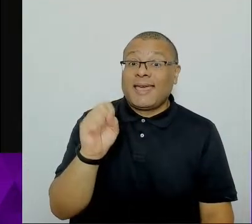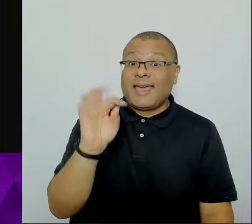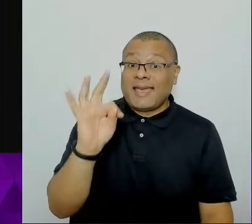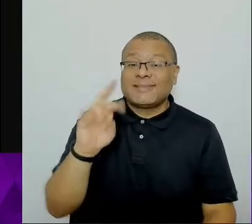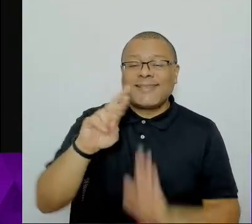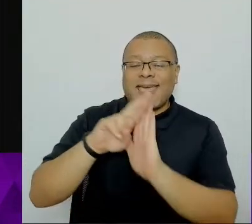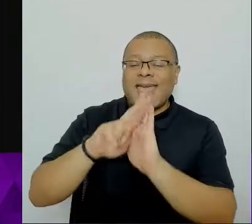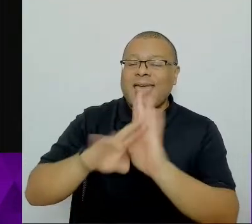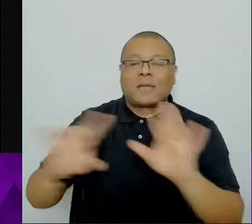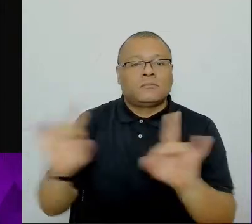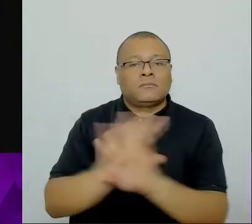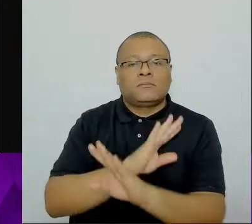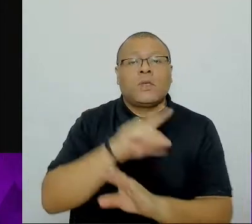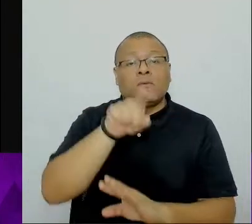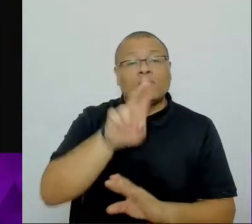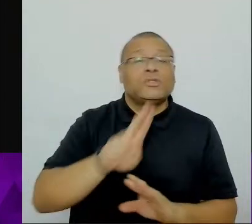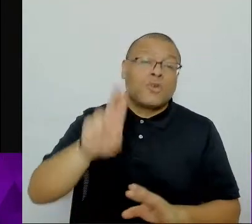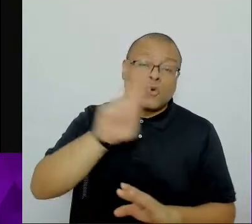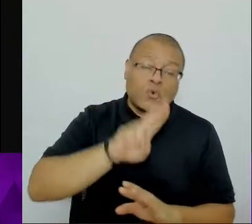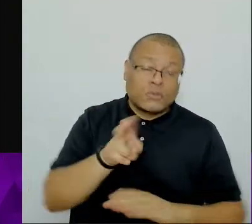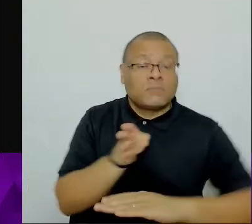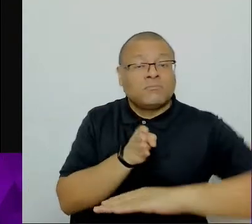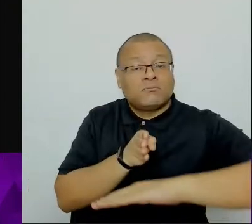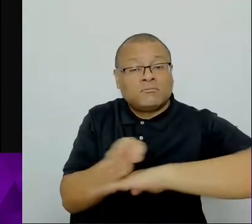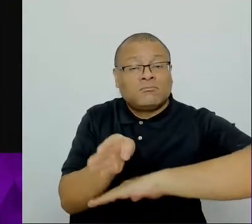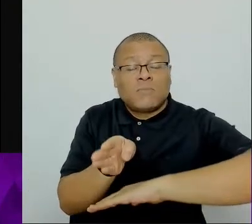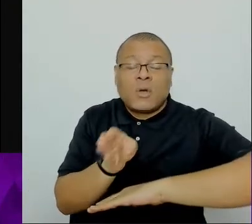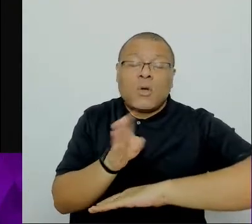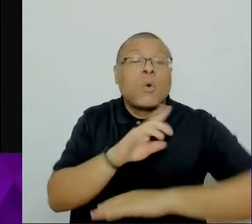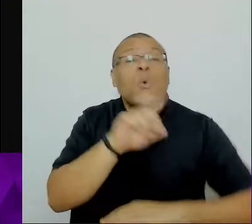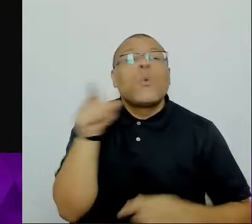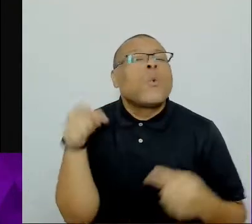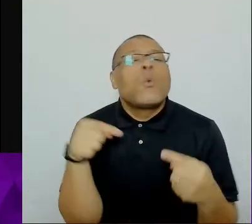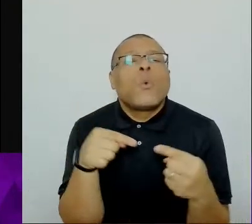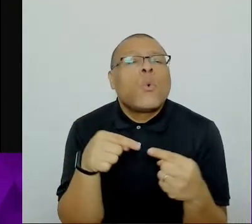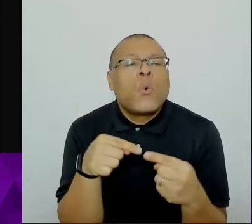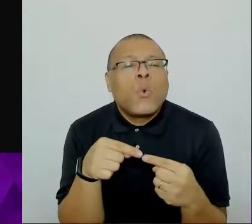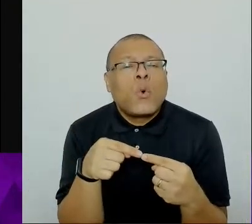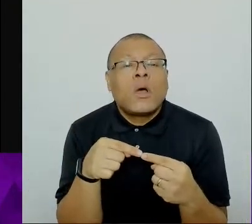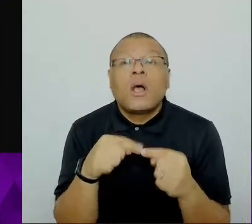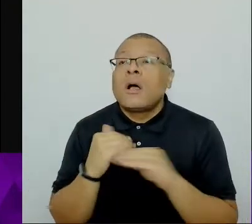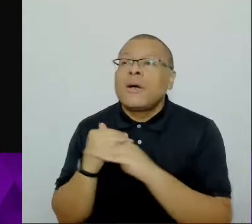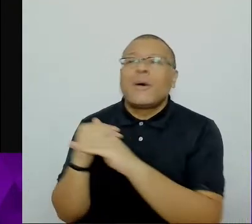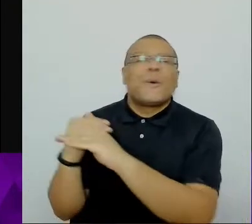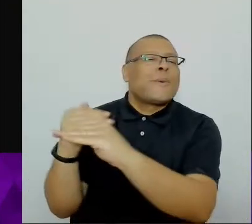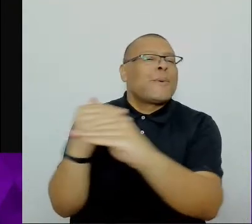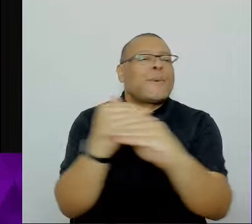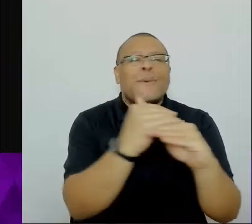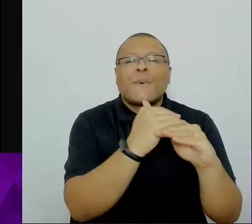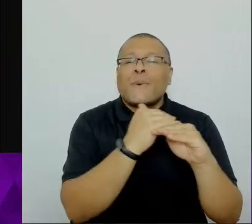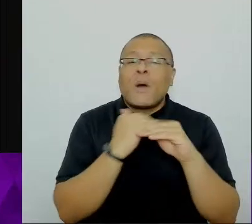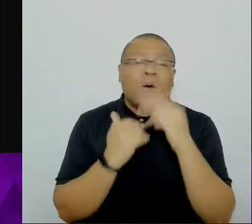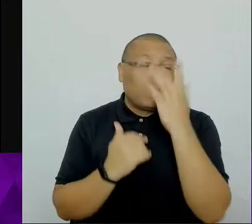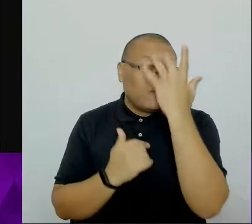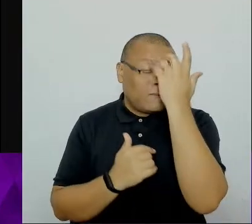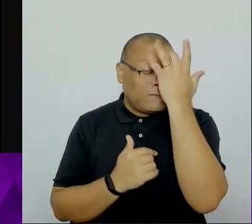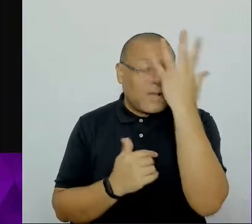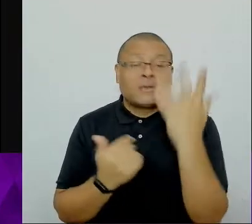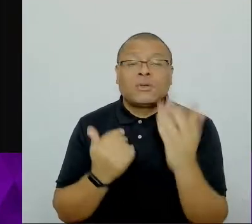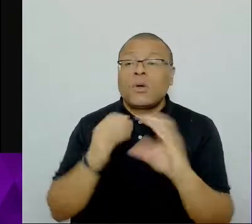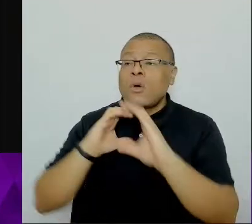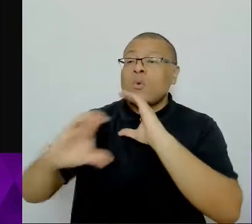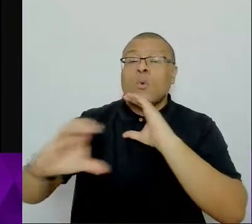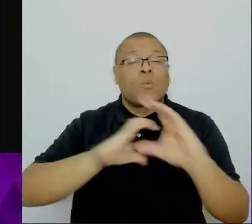para que você implemente e você possa se tornar REST. Com qual objetivo? Essa unificação e essa facilidade de comunicação entre clientes